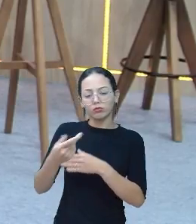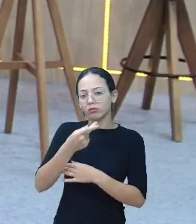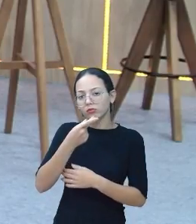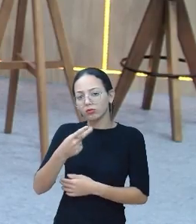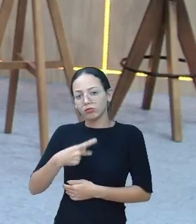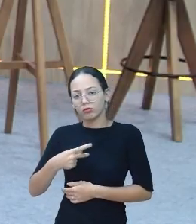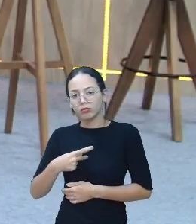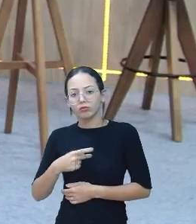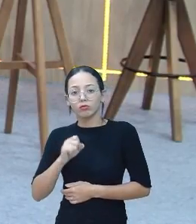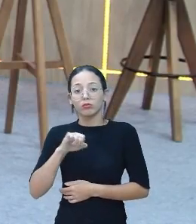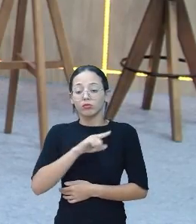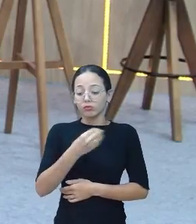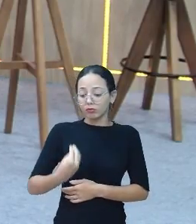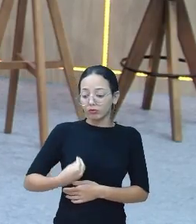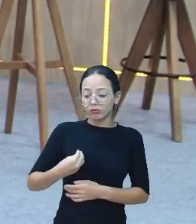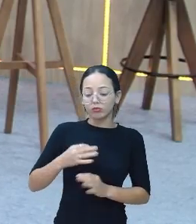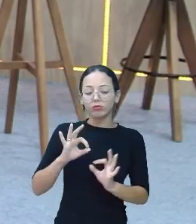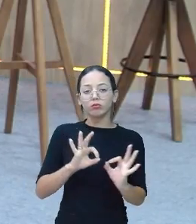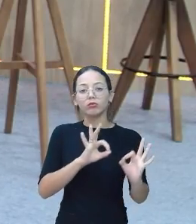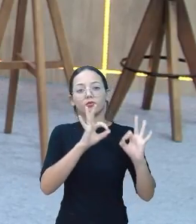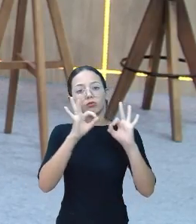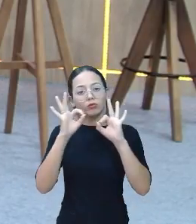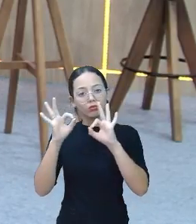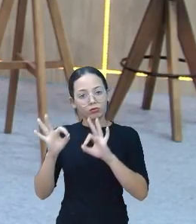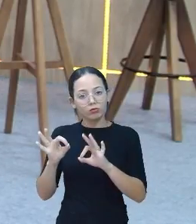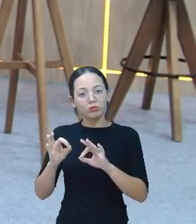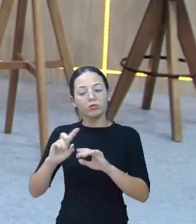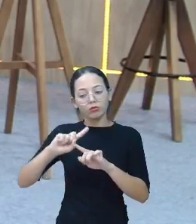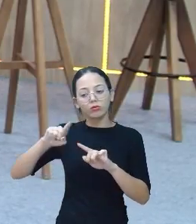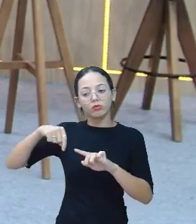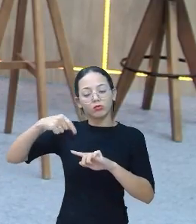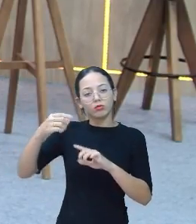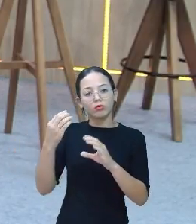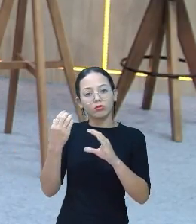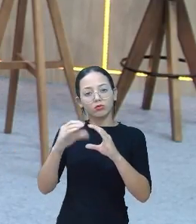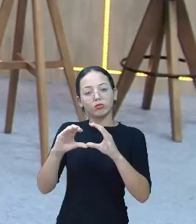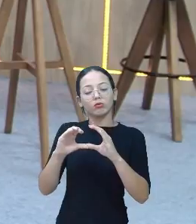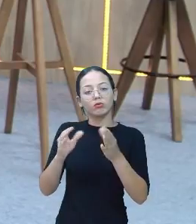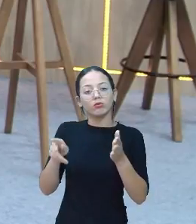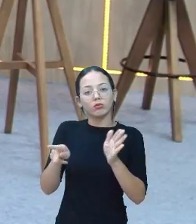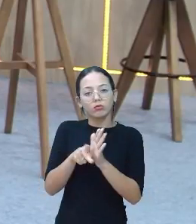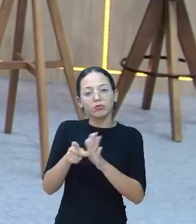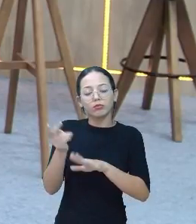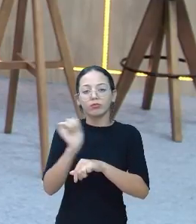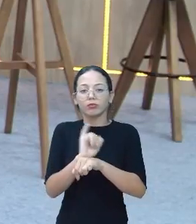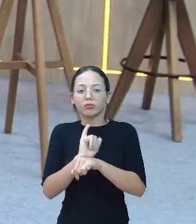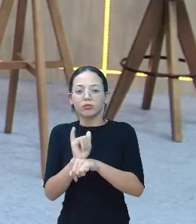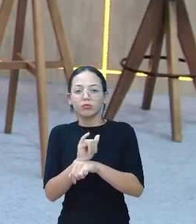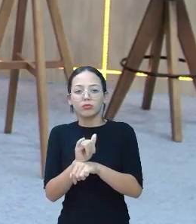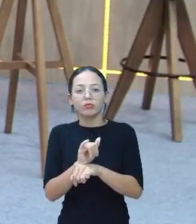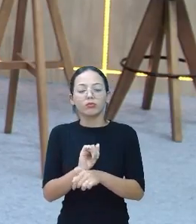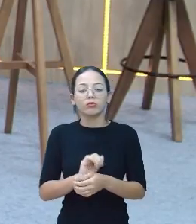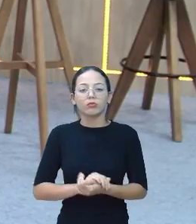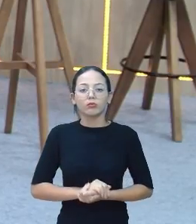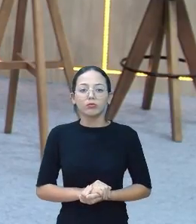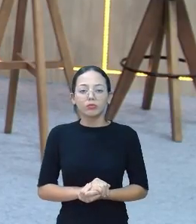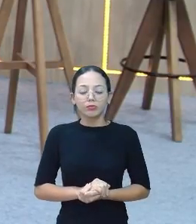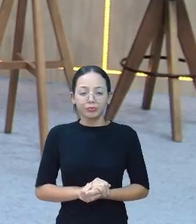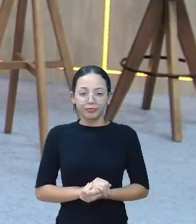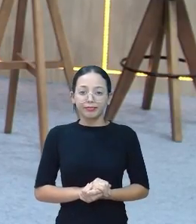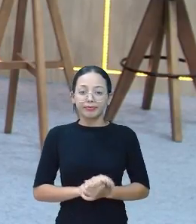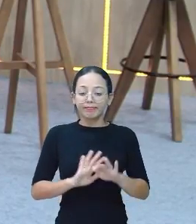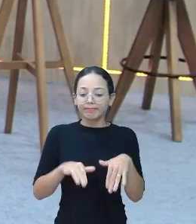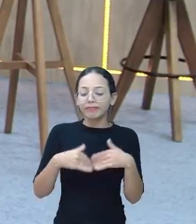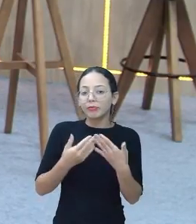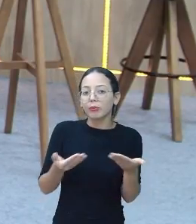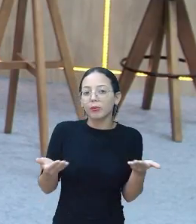assistindo essa aula ao vivo agora, em breve ela vai estar no YouTube e nesse momento se comunique com a gente por lá, tá certo?